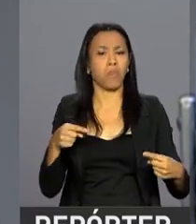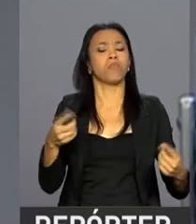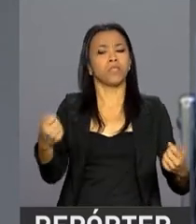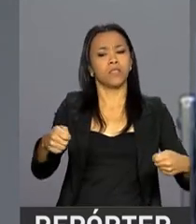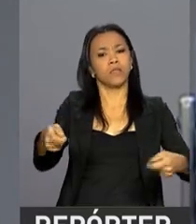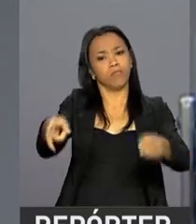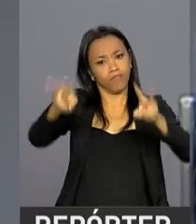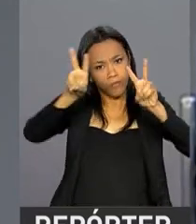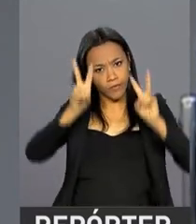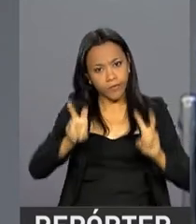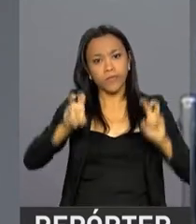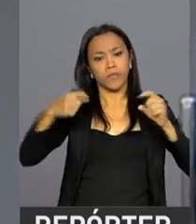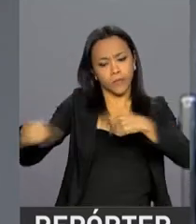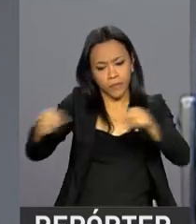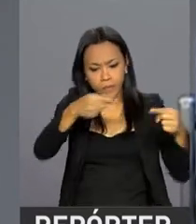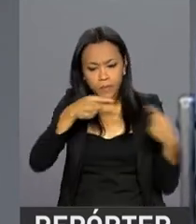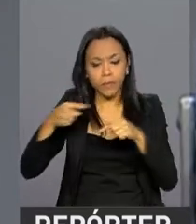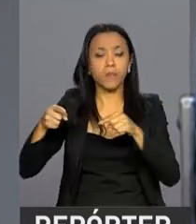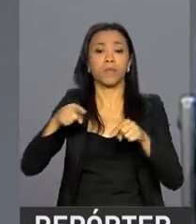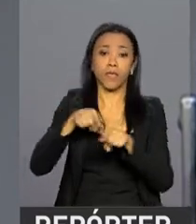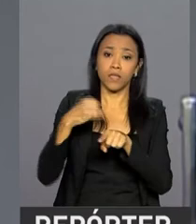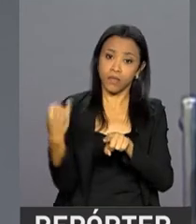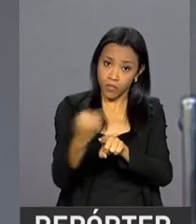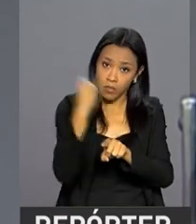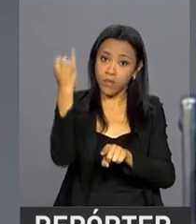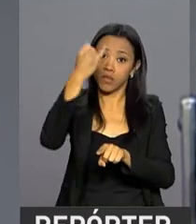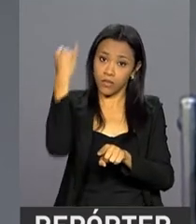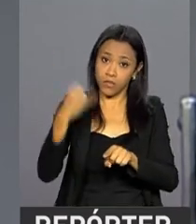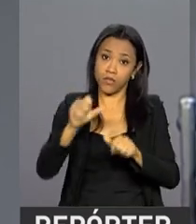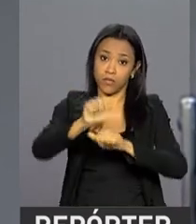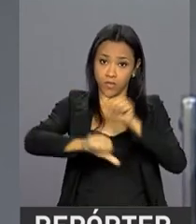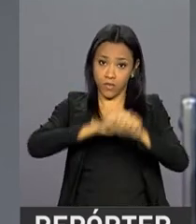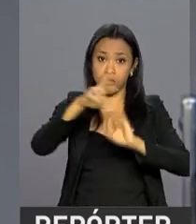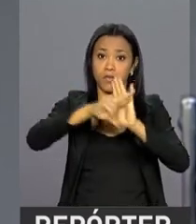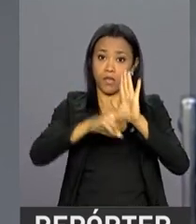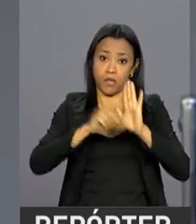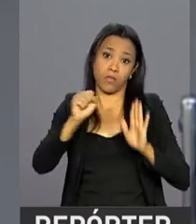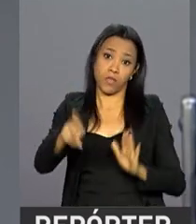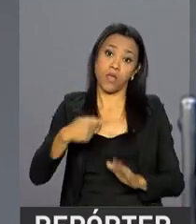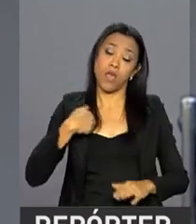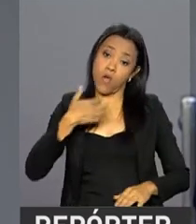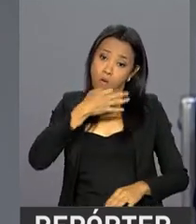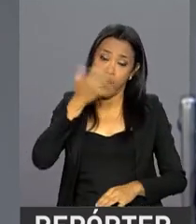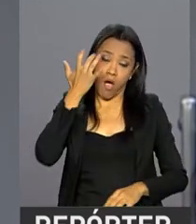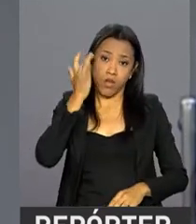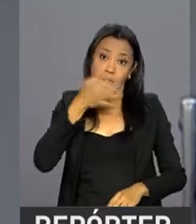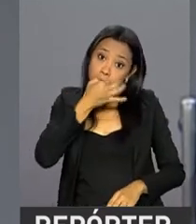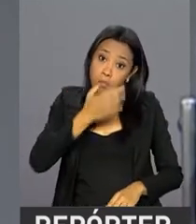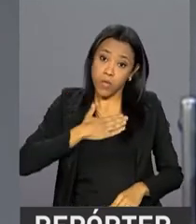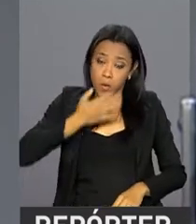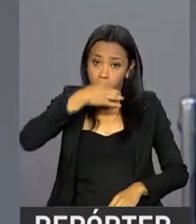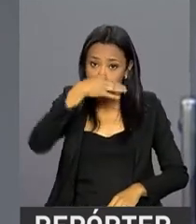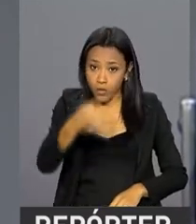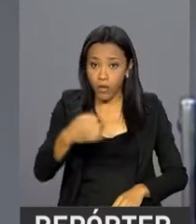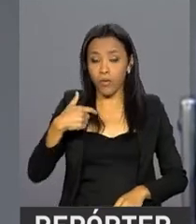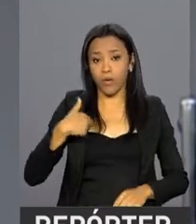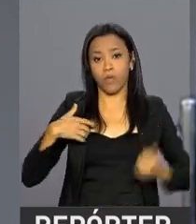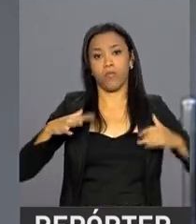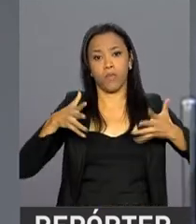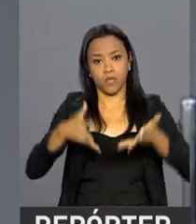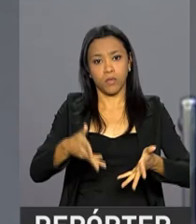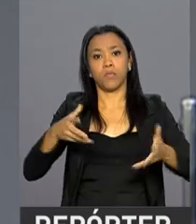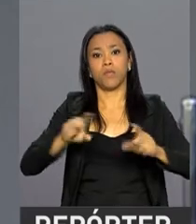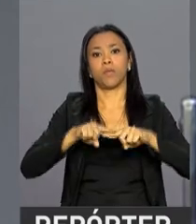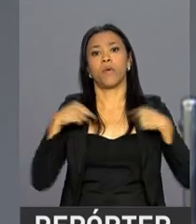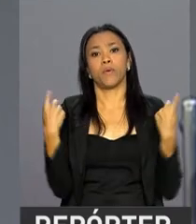achamos vital, importante, a reforma da Previdência. Eu acho, minha opinião, minha avaliação, estive hoje em reunião